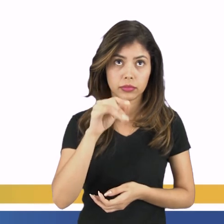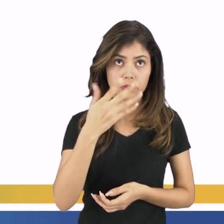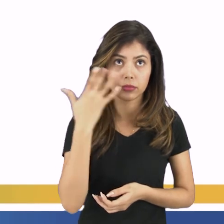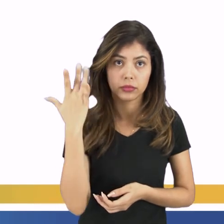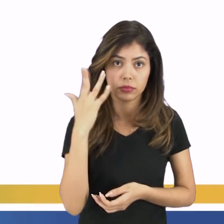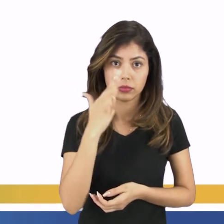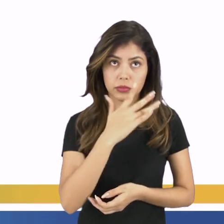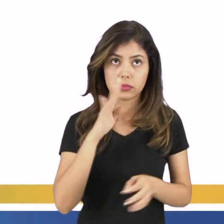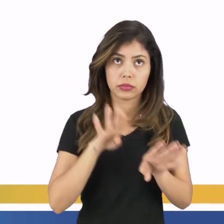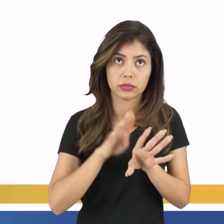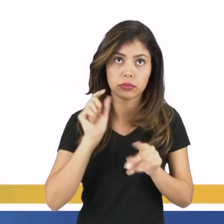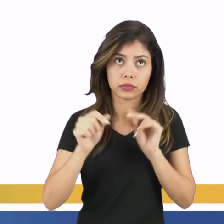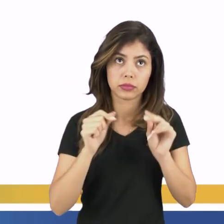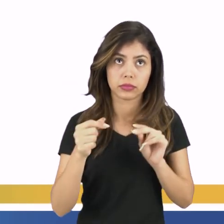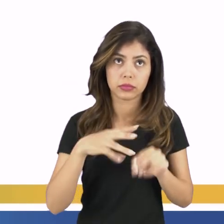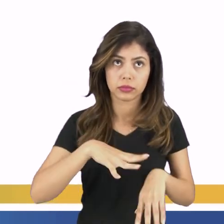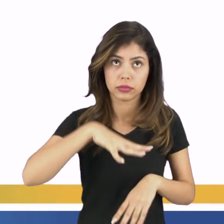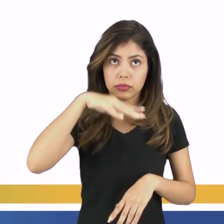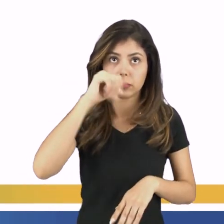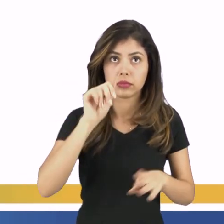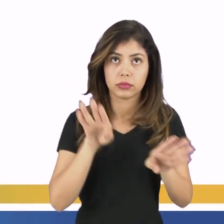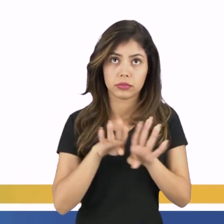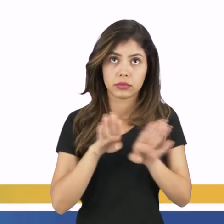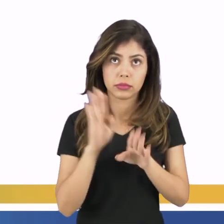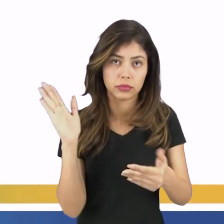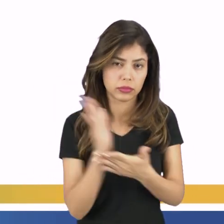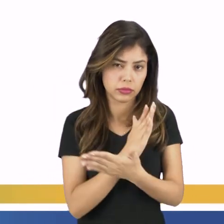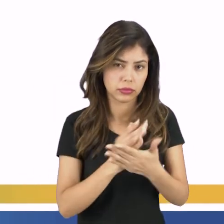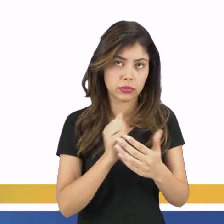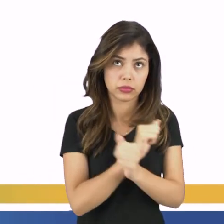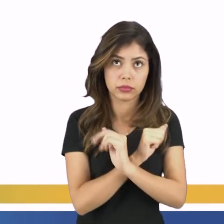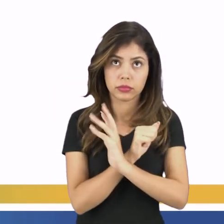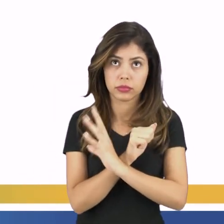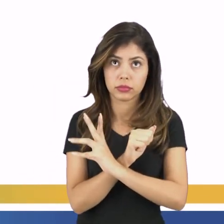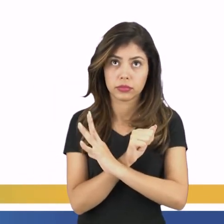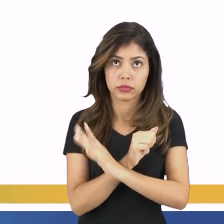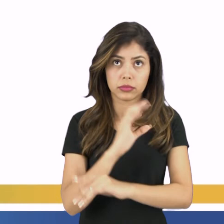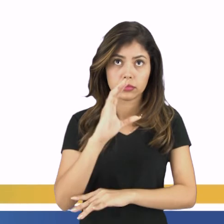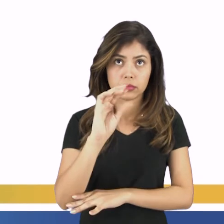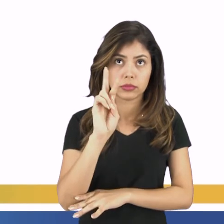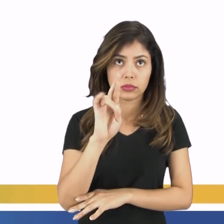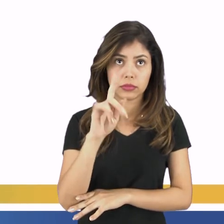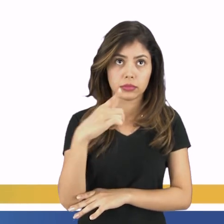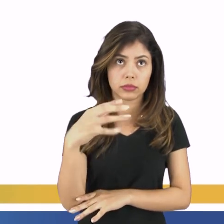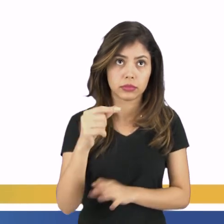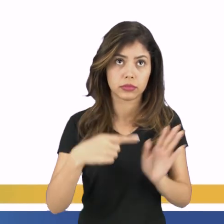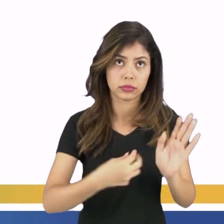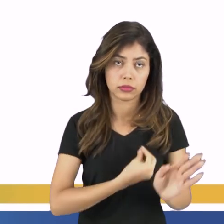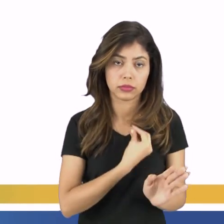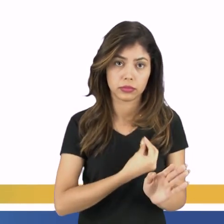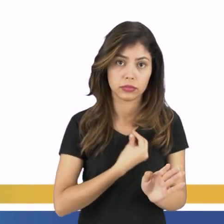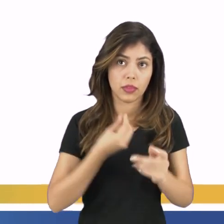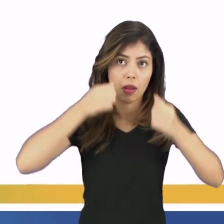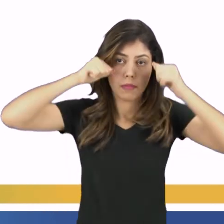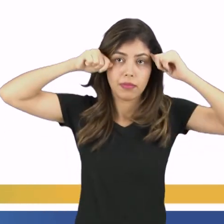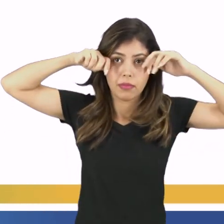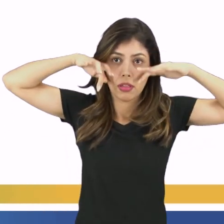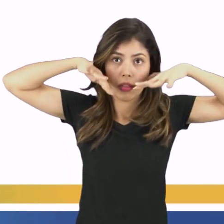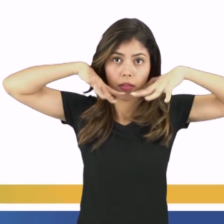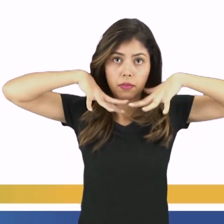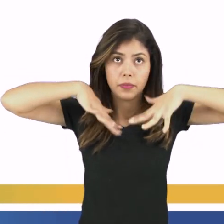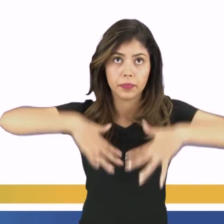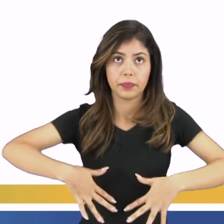da transpiração são provocados por alguns ácidos carboxílicos, presente no suor.